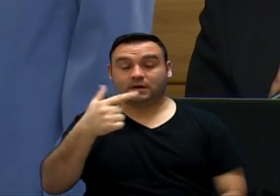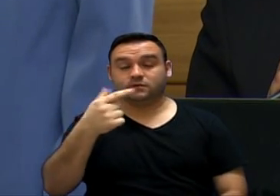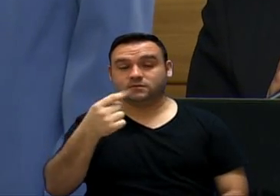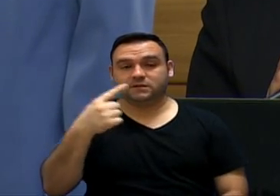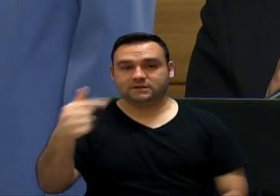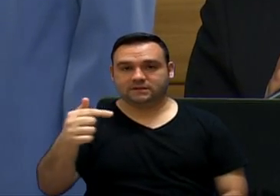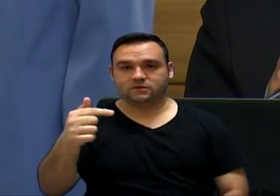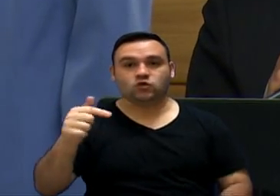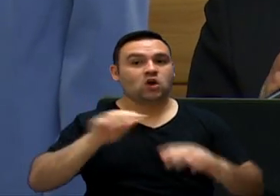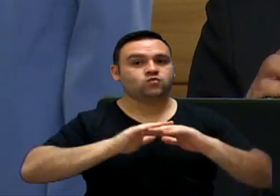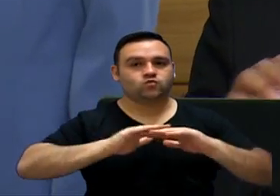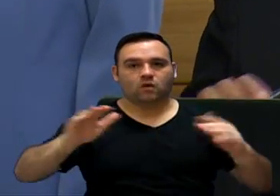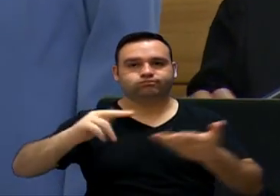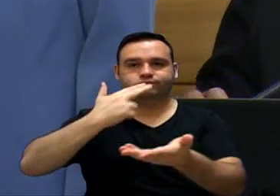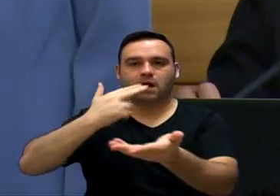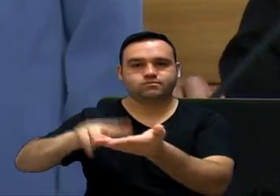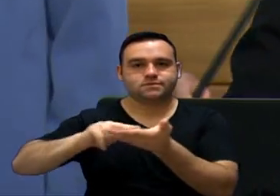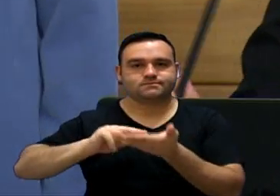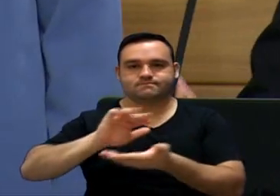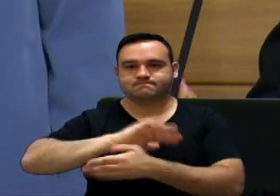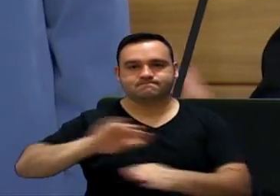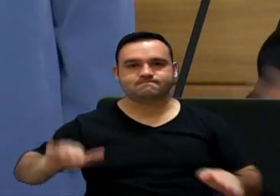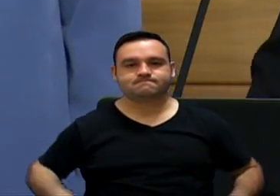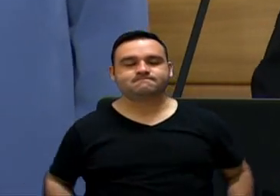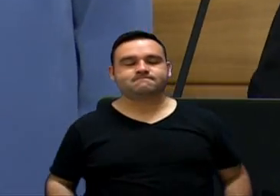11.569/2017. Por enquanto é só, presidente.